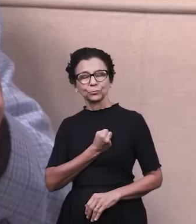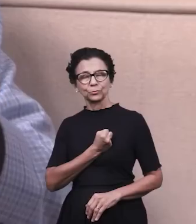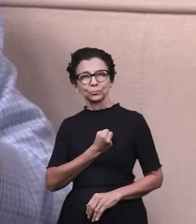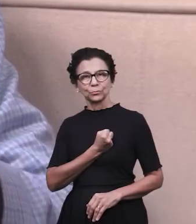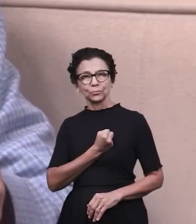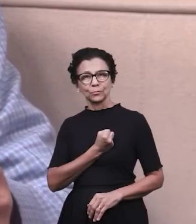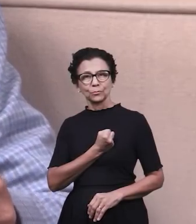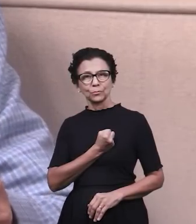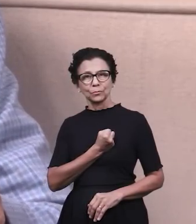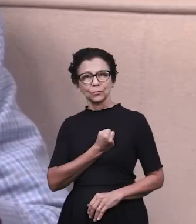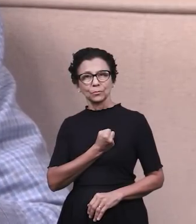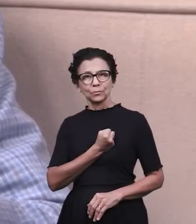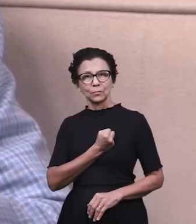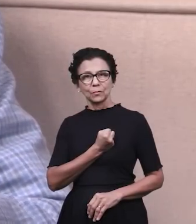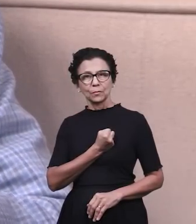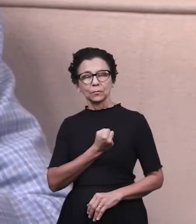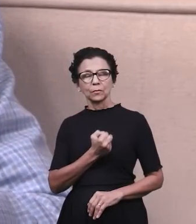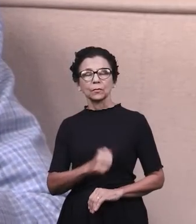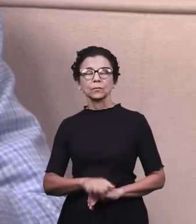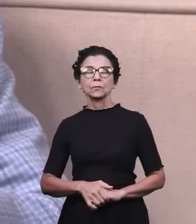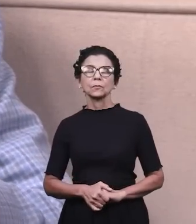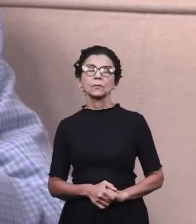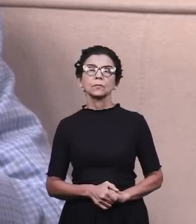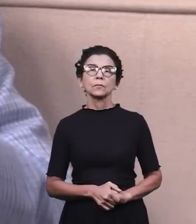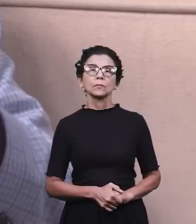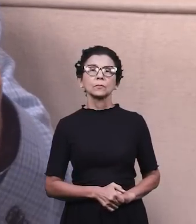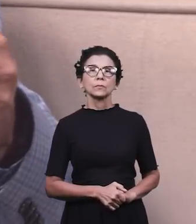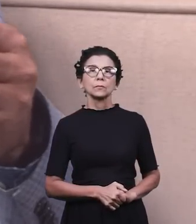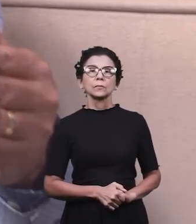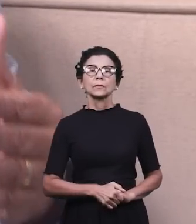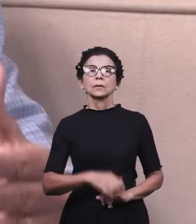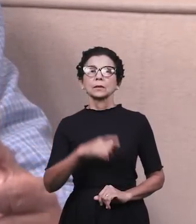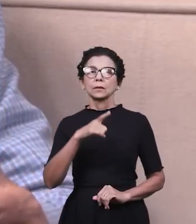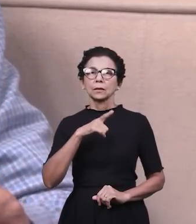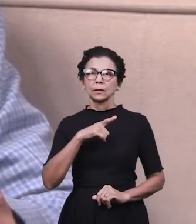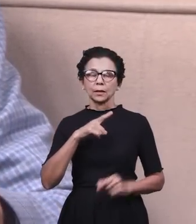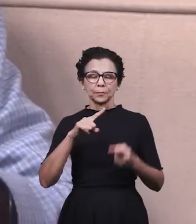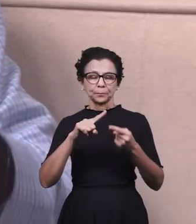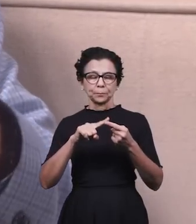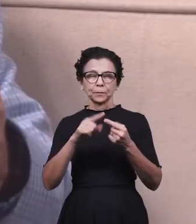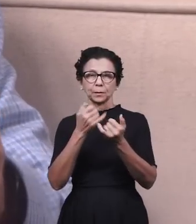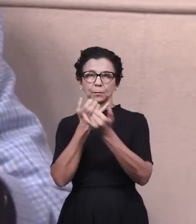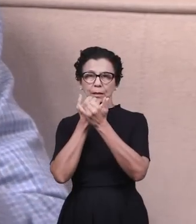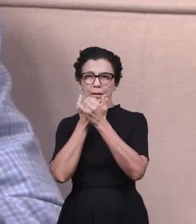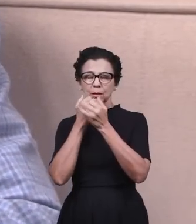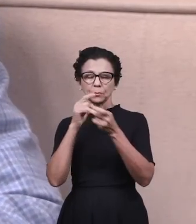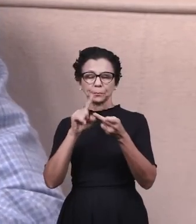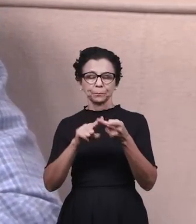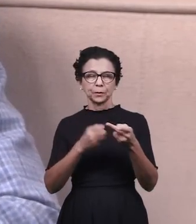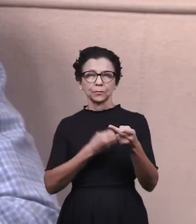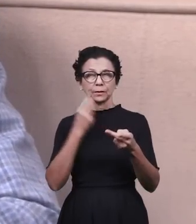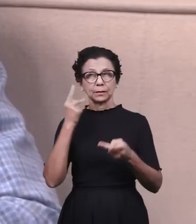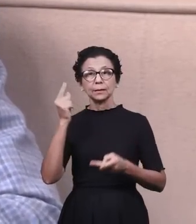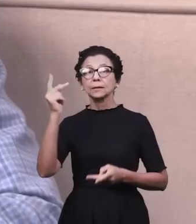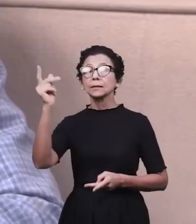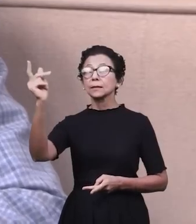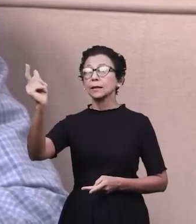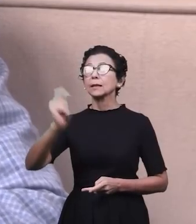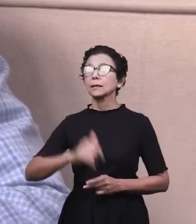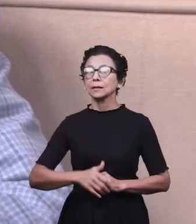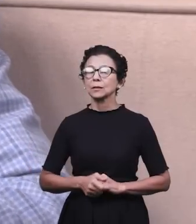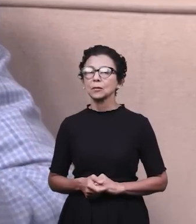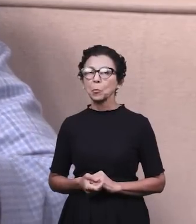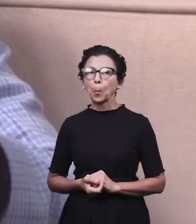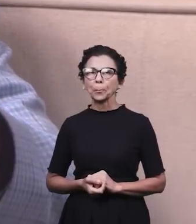está inserido nele a bênção do perdão, da vida eterna. E quando o homem